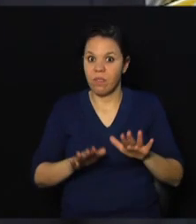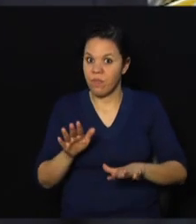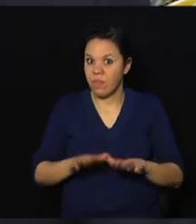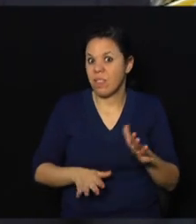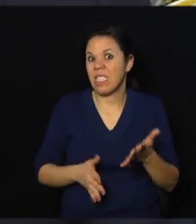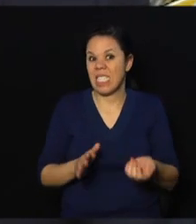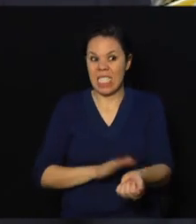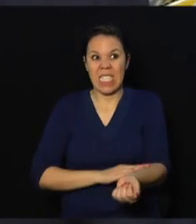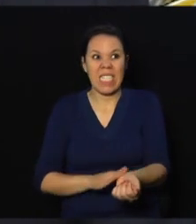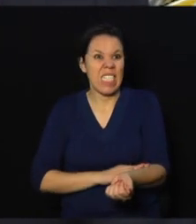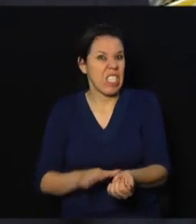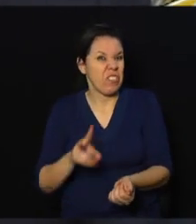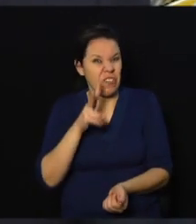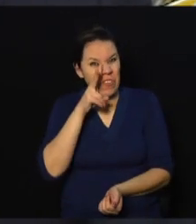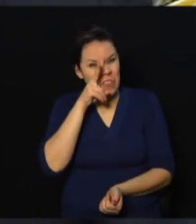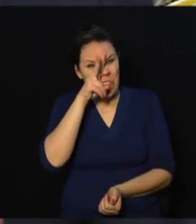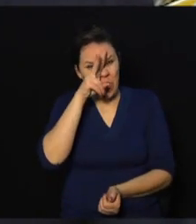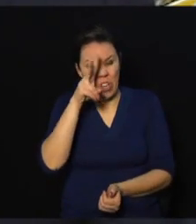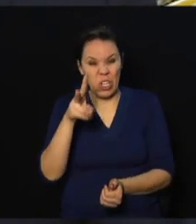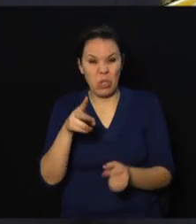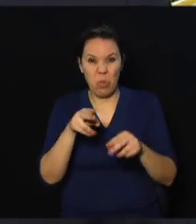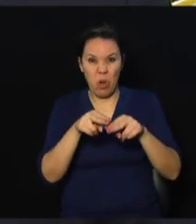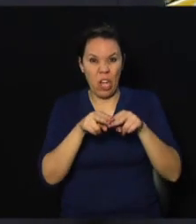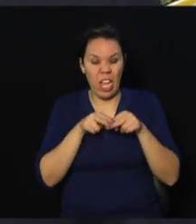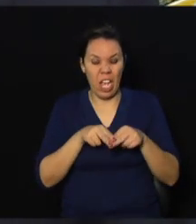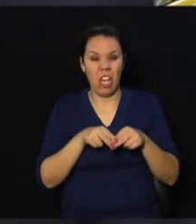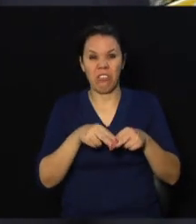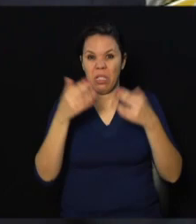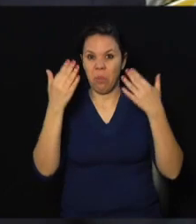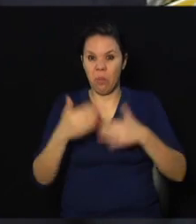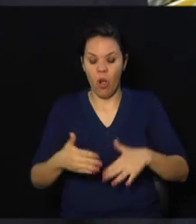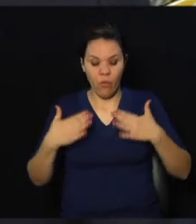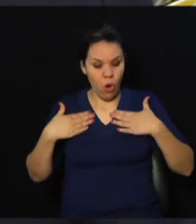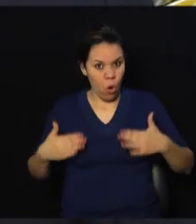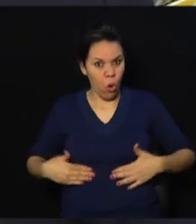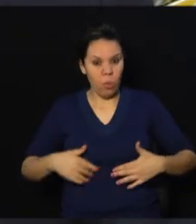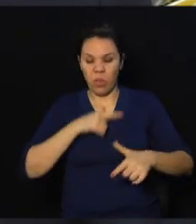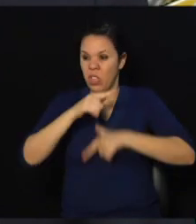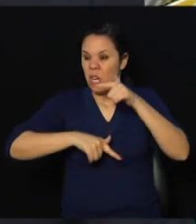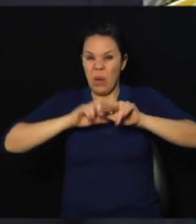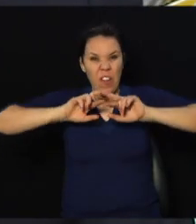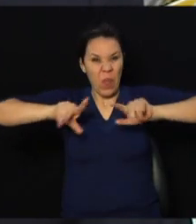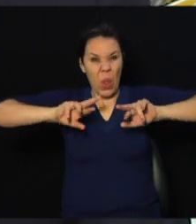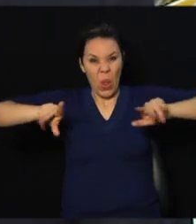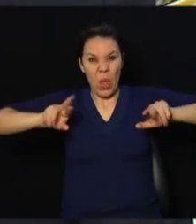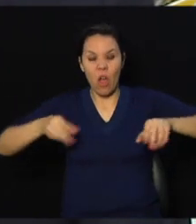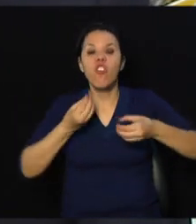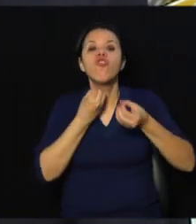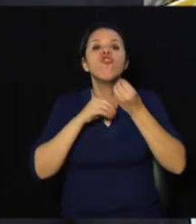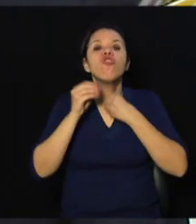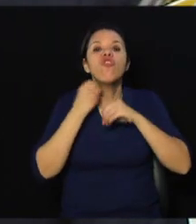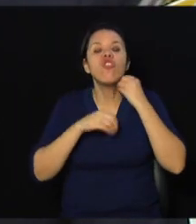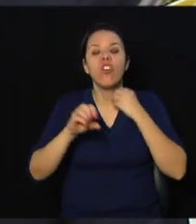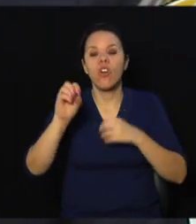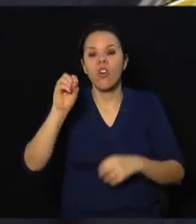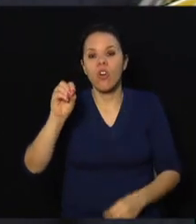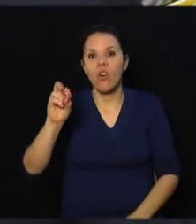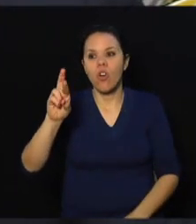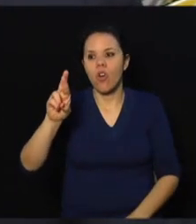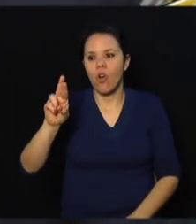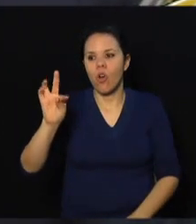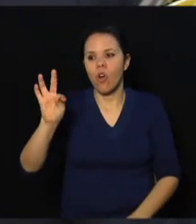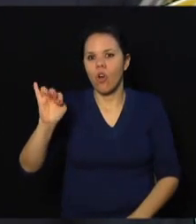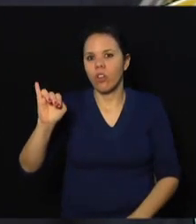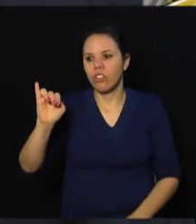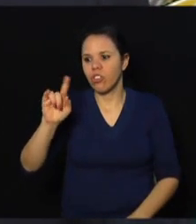esse que acontece dentro de uma prova, o corpo não trabalha só com adrenalina, ele vai trabalhar com um hormônio mesmo chamado cortisol. E aí que tá o